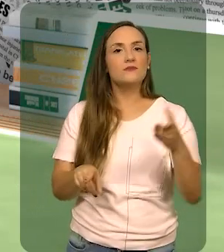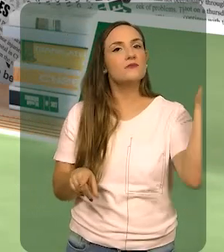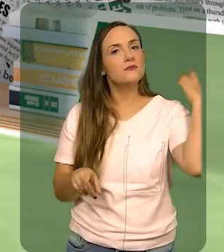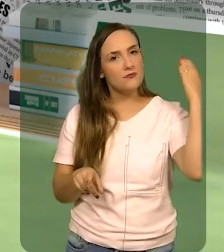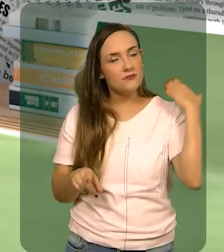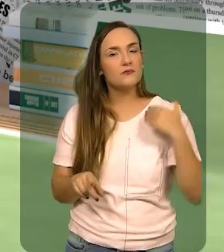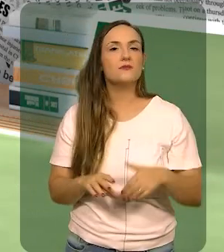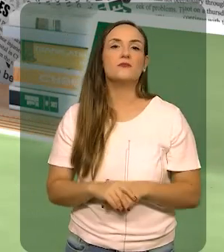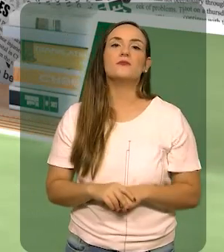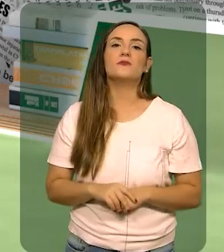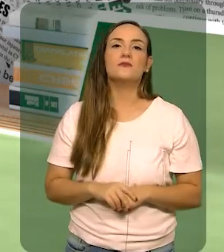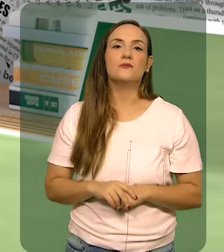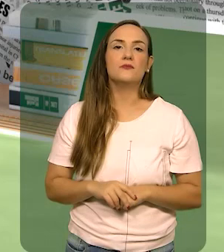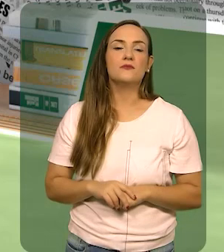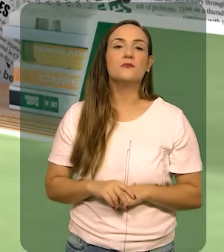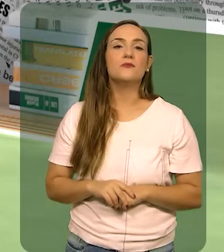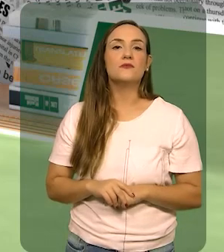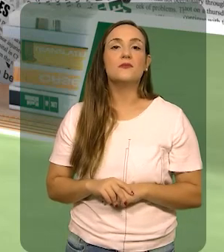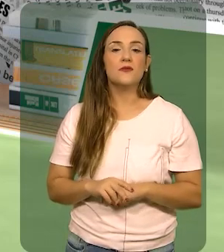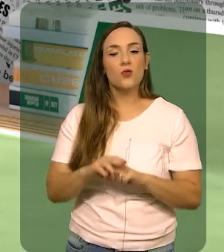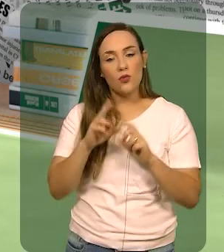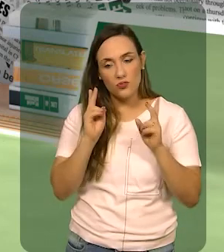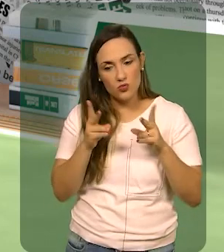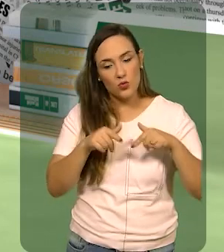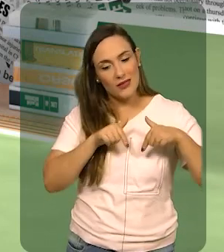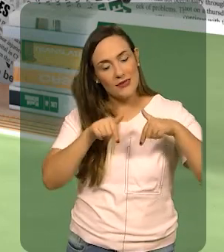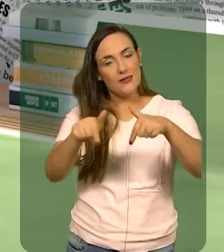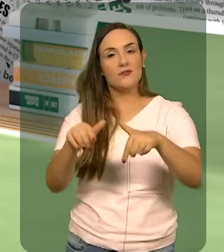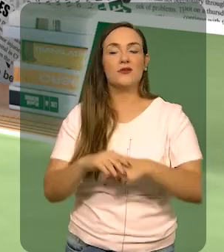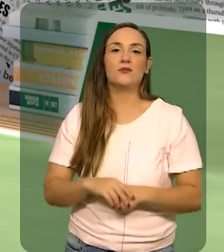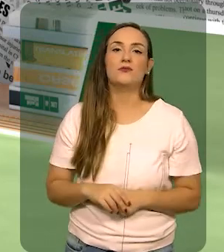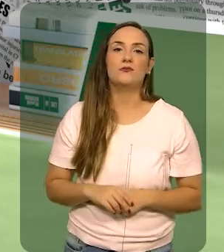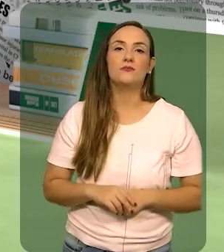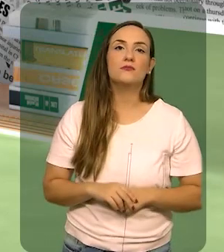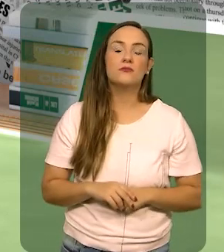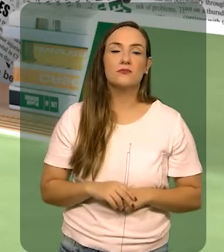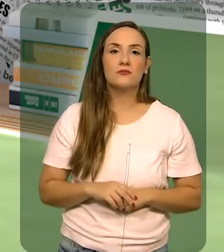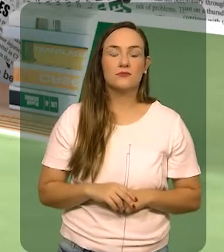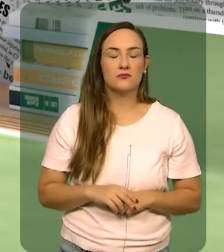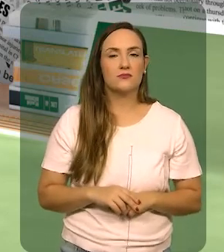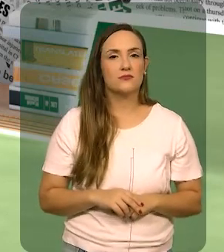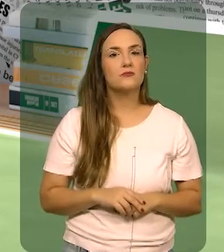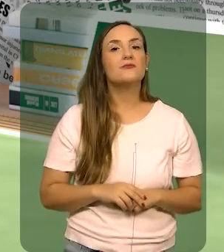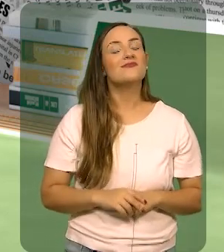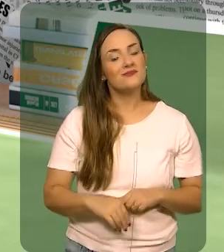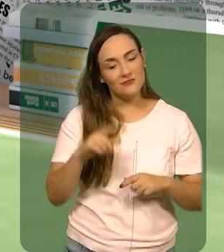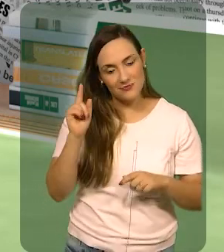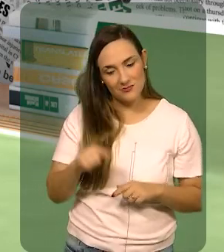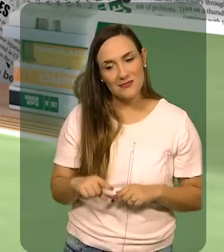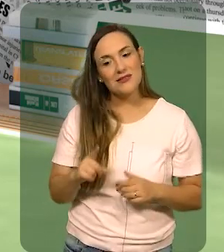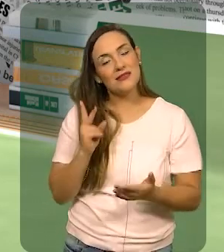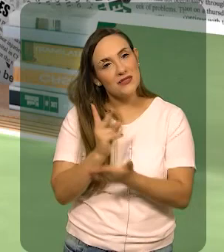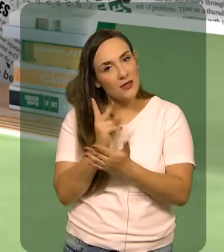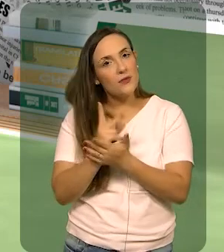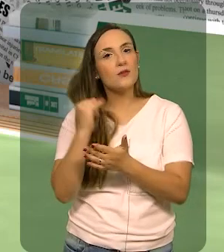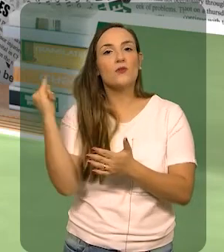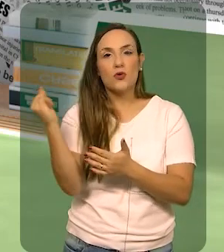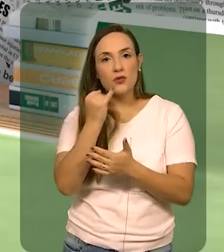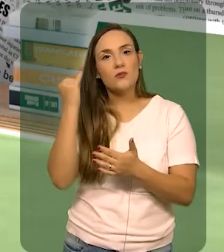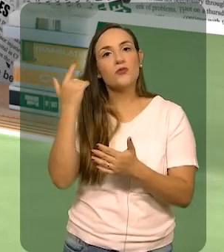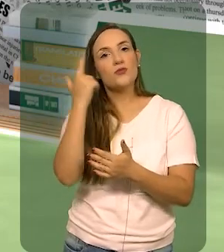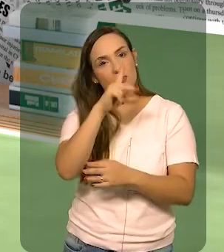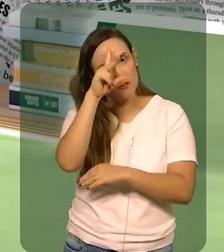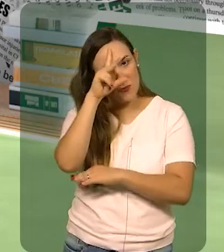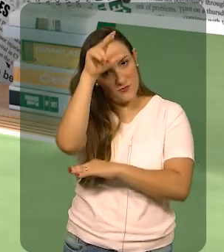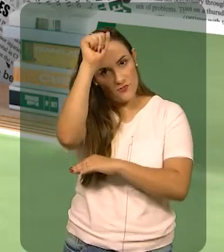foram também nossos líderes, é primordial, né. Eu sempre sigo essa linha de que a luta é fundamental